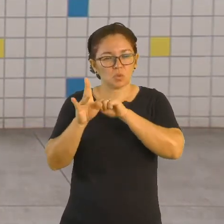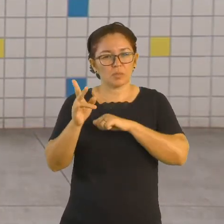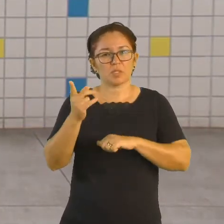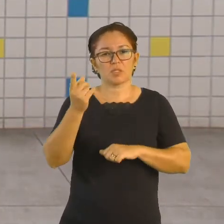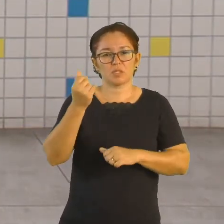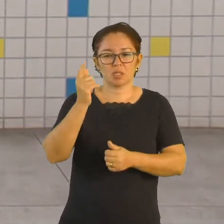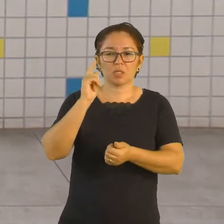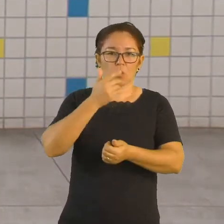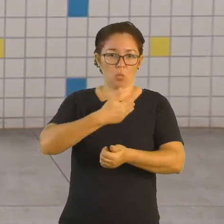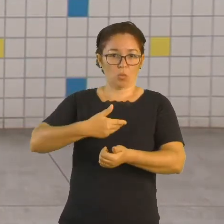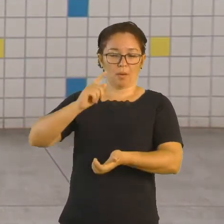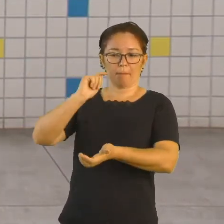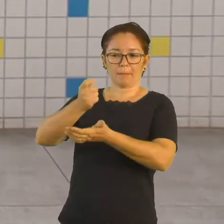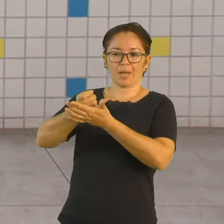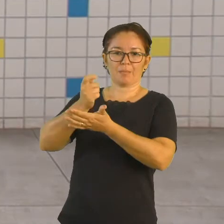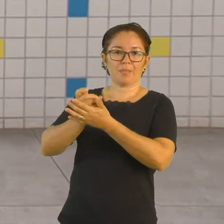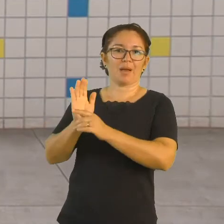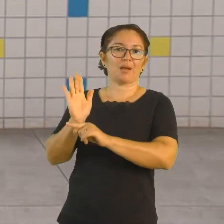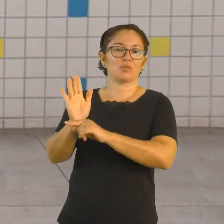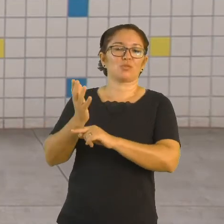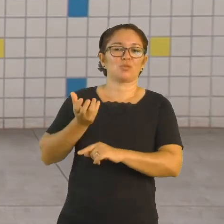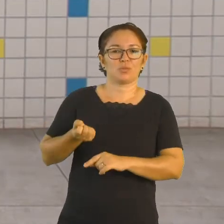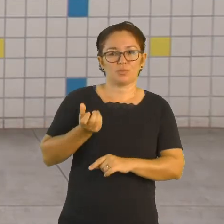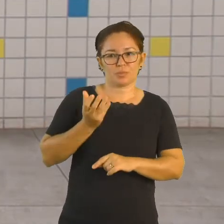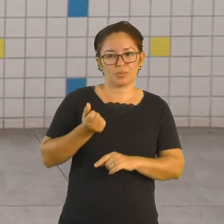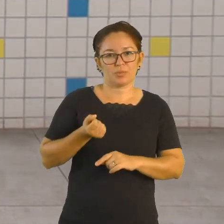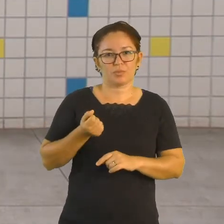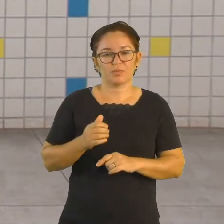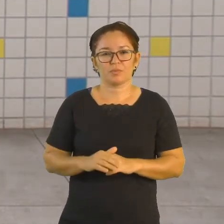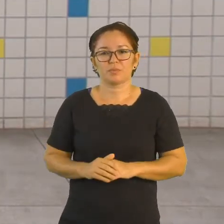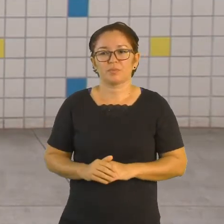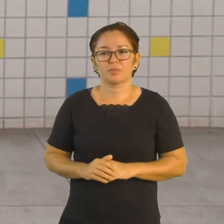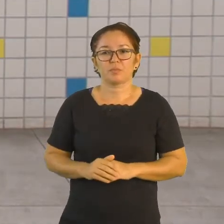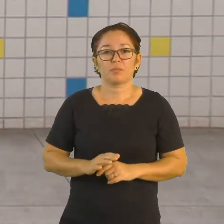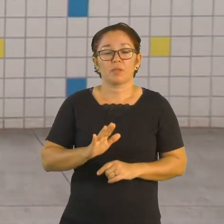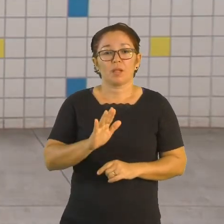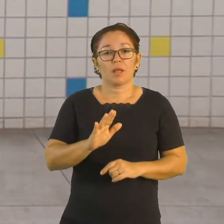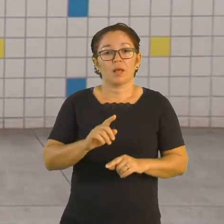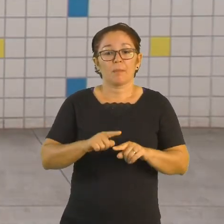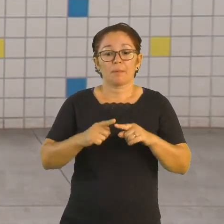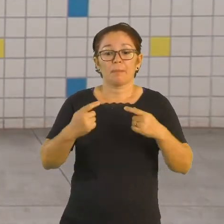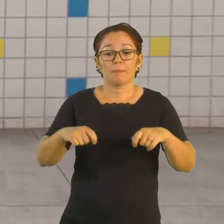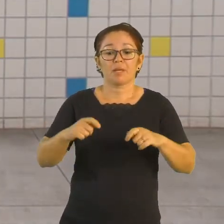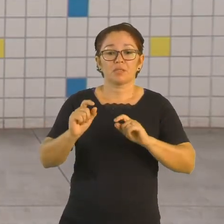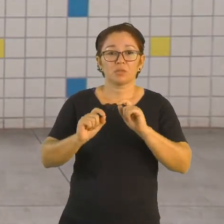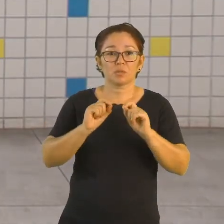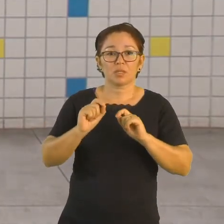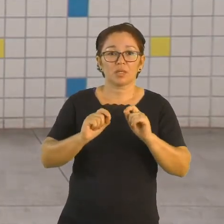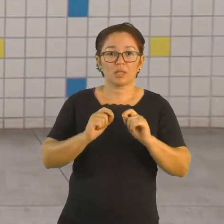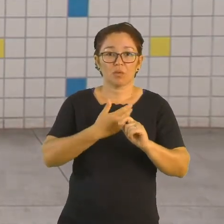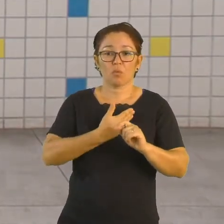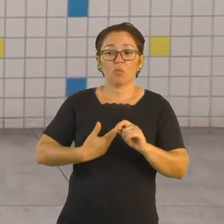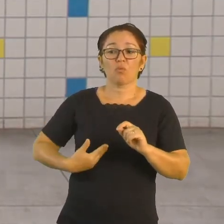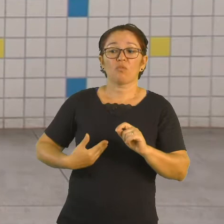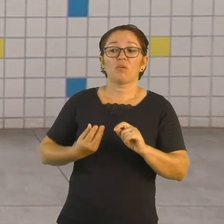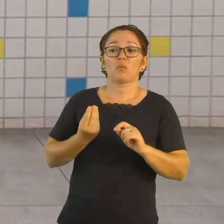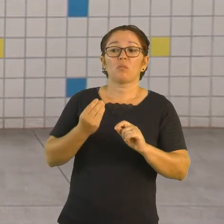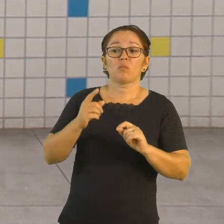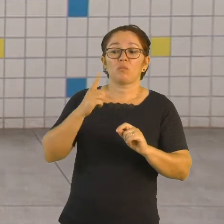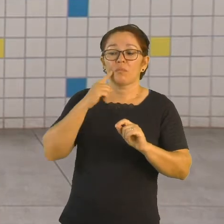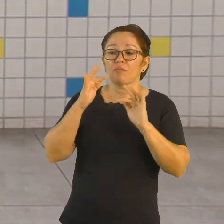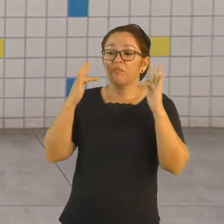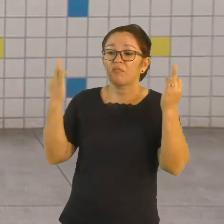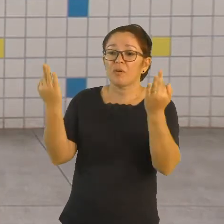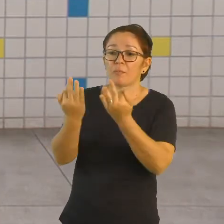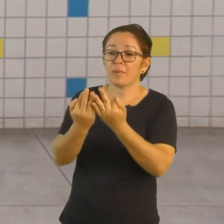vigente. Ou seja, essa renda é dividida pela quantidade de pessoas que moram na mesma casa. Professora, eu sei